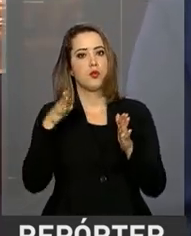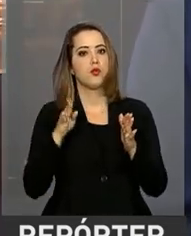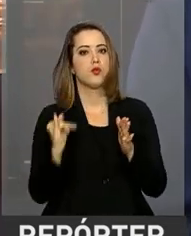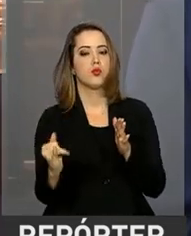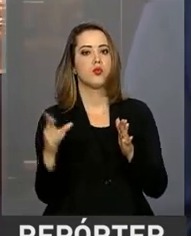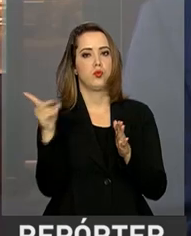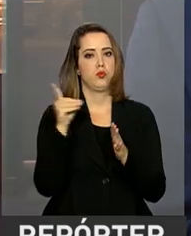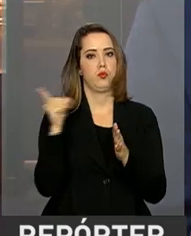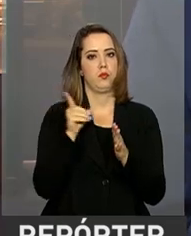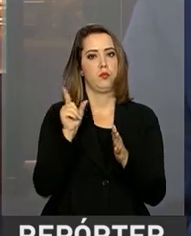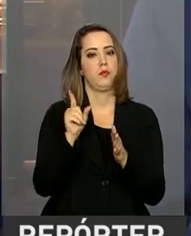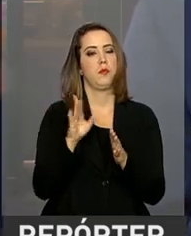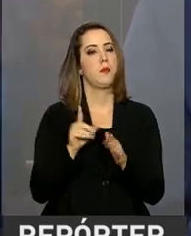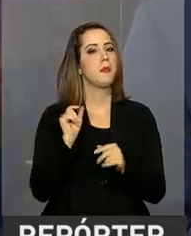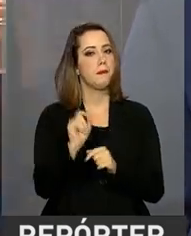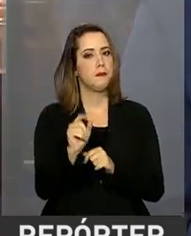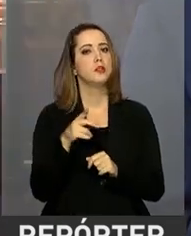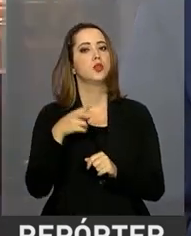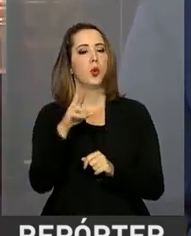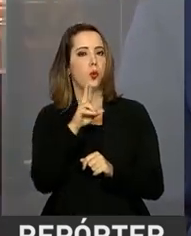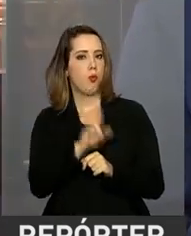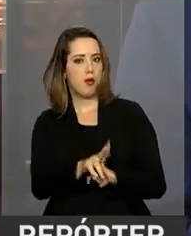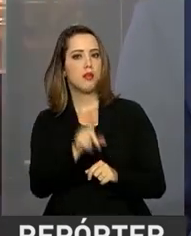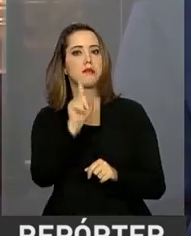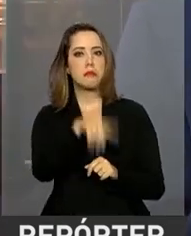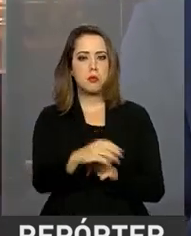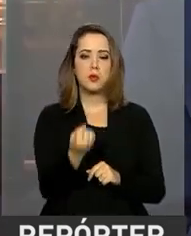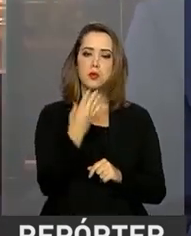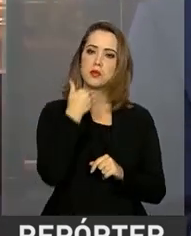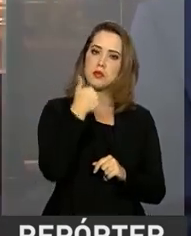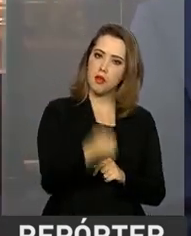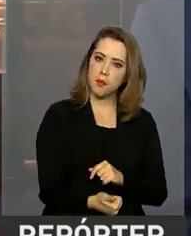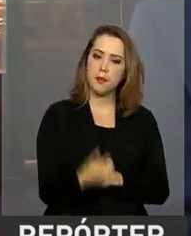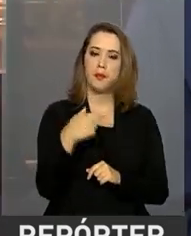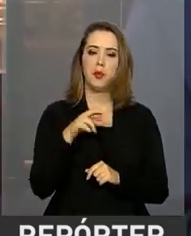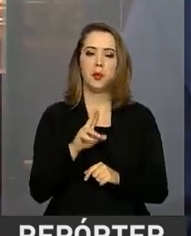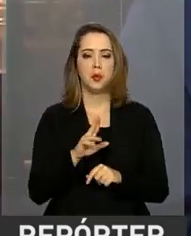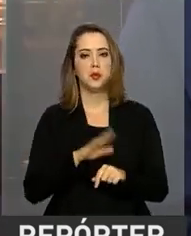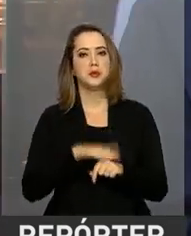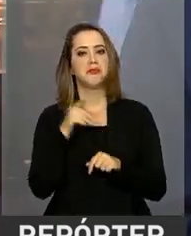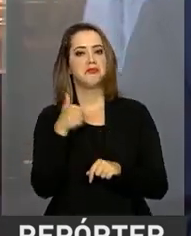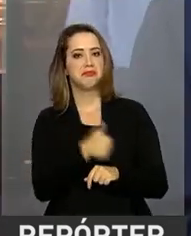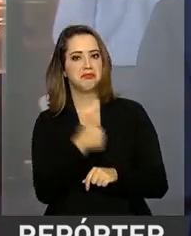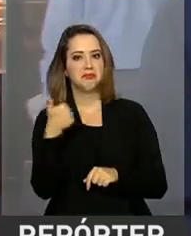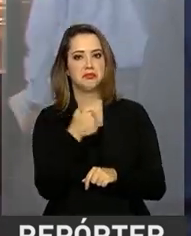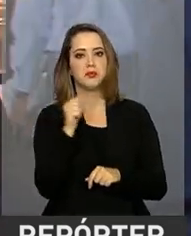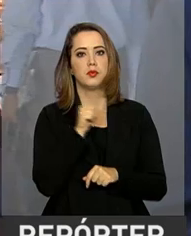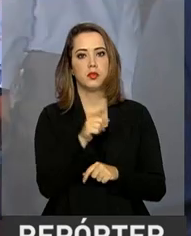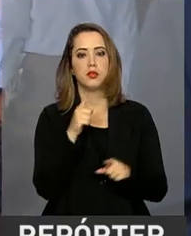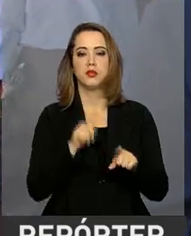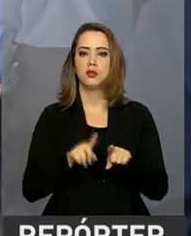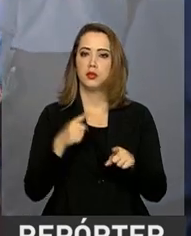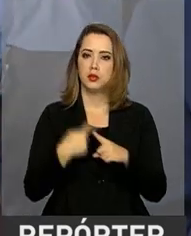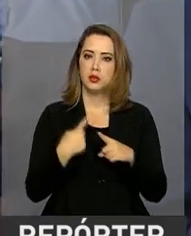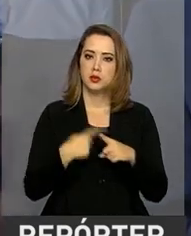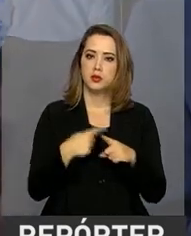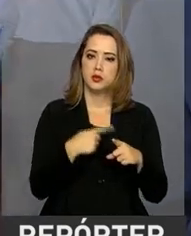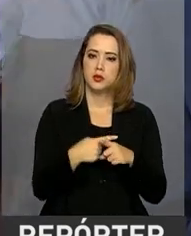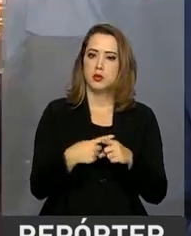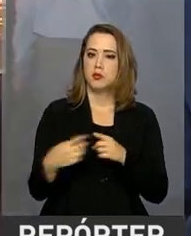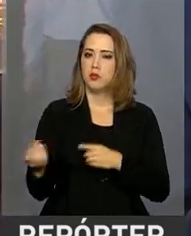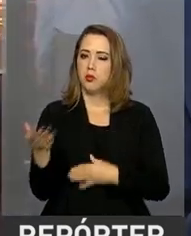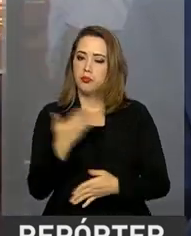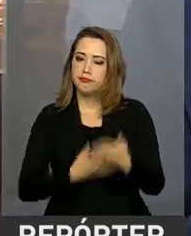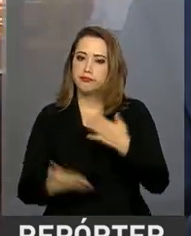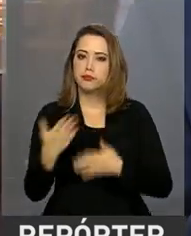econômico do Banco Central O resultado é melhor que o esperado principalmente em função do Bom desempenho da balança comercial e o banco